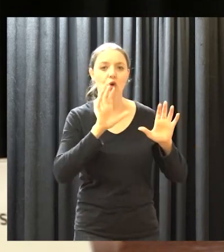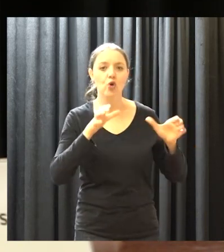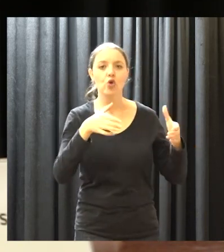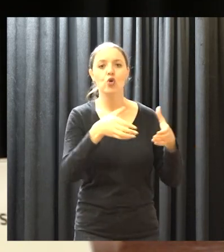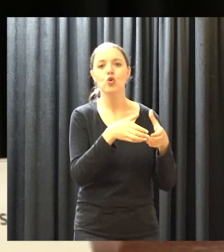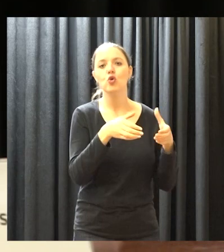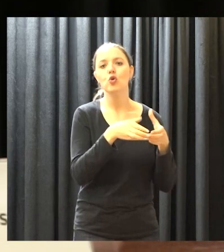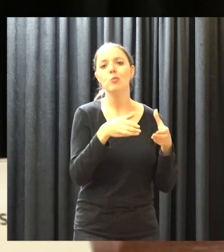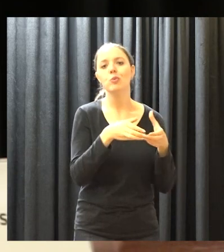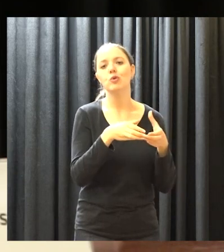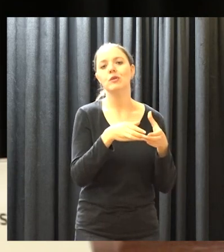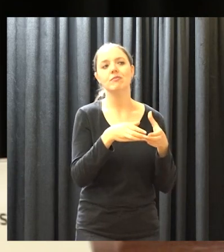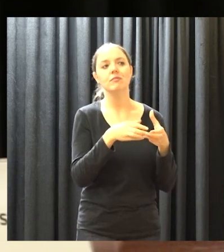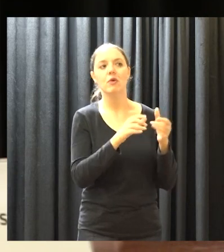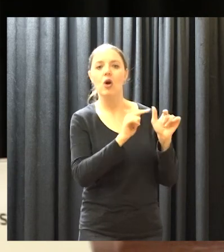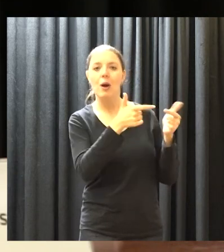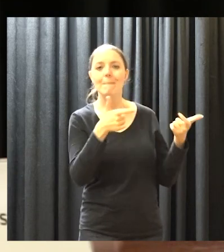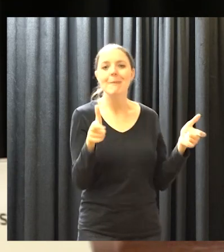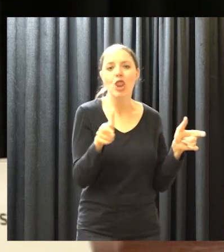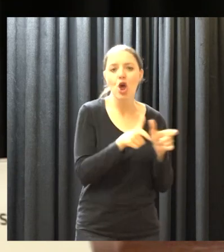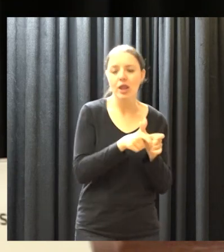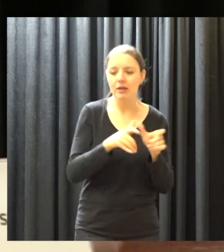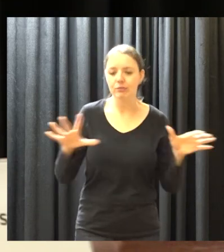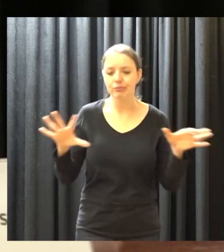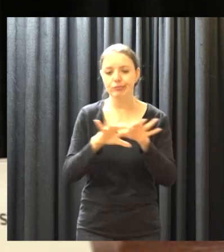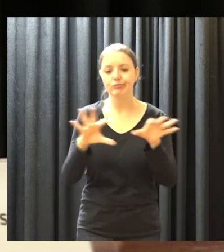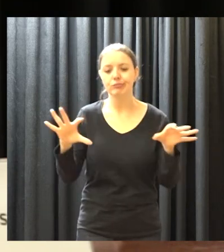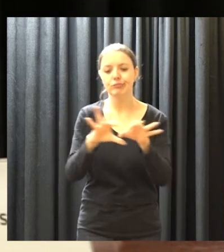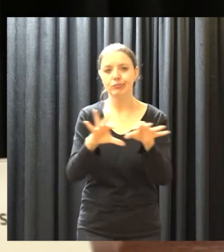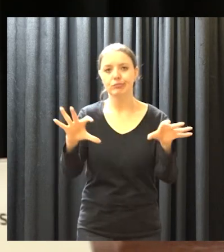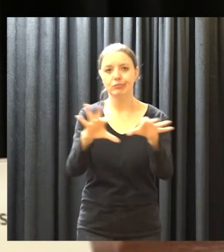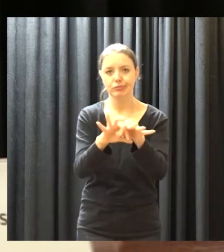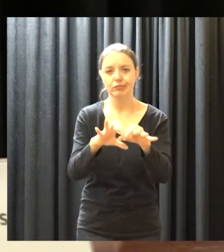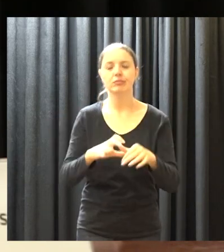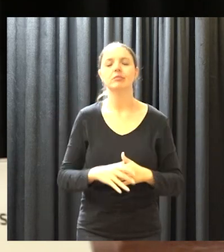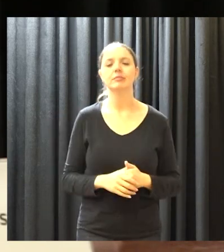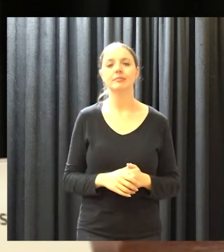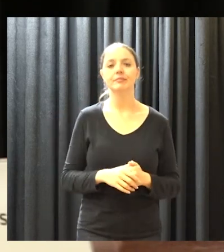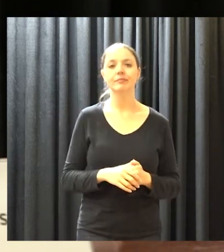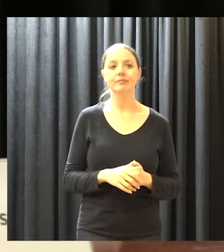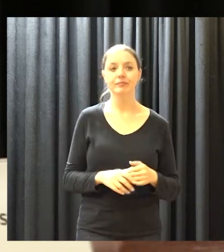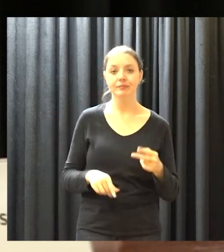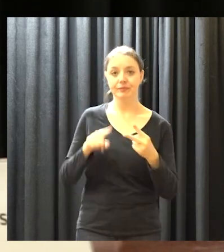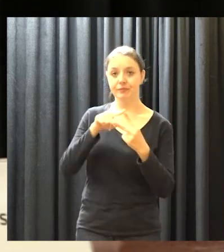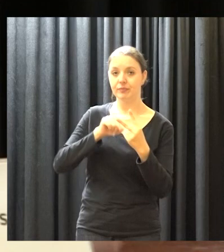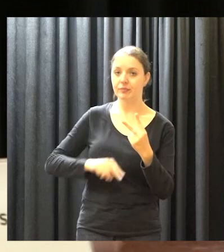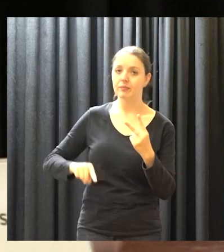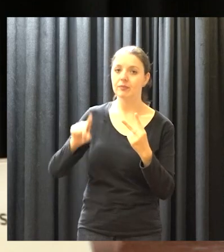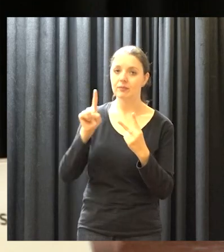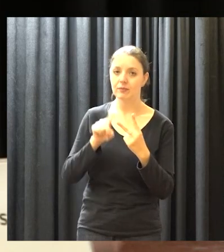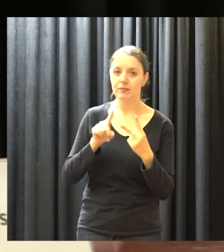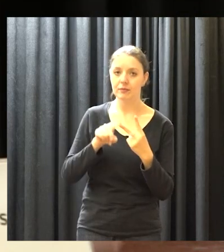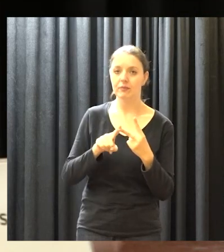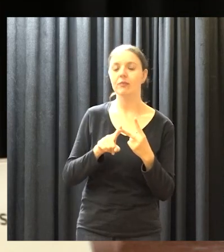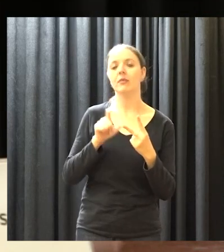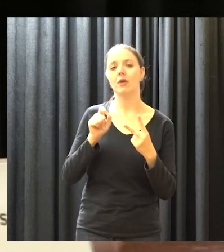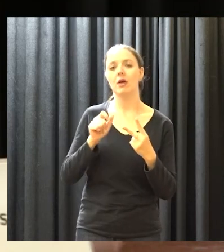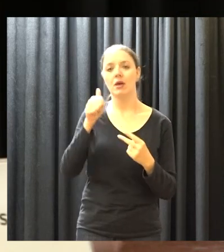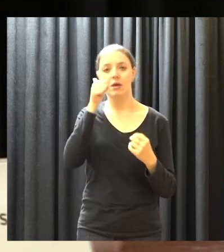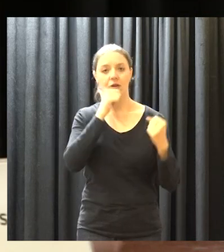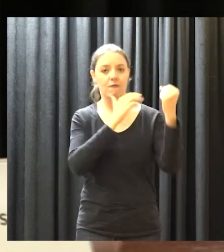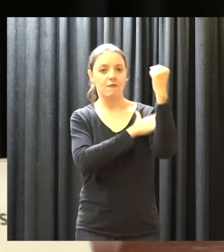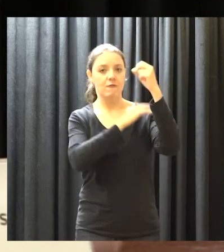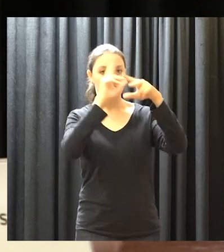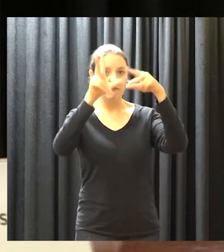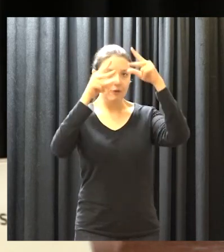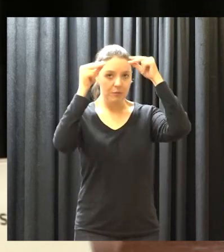marginalizados. E o segundo ponto se refere à necessidade de com base no princípio feminista de que o